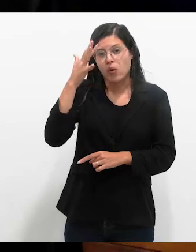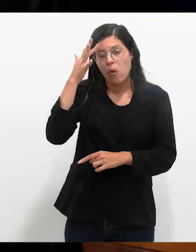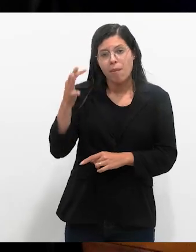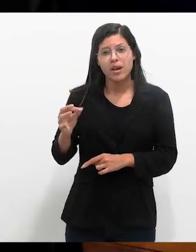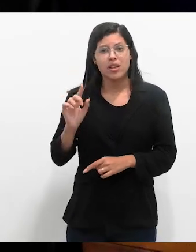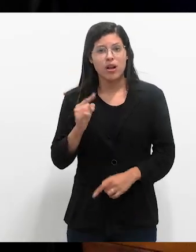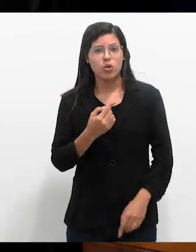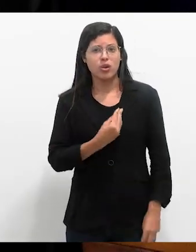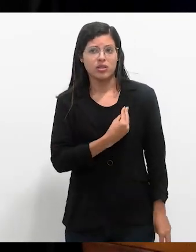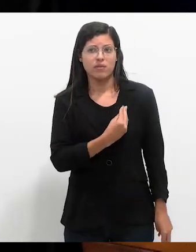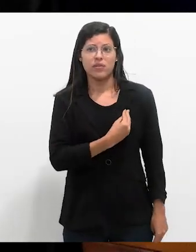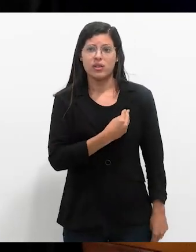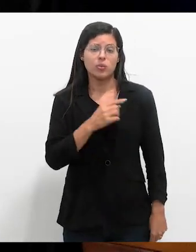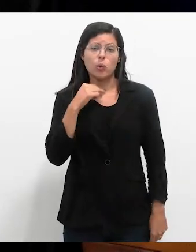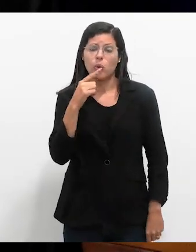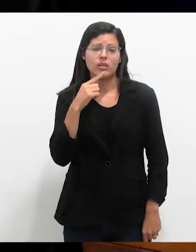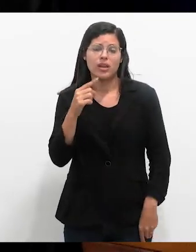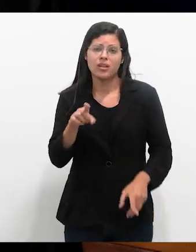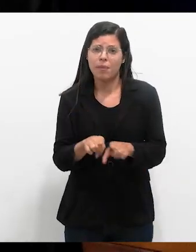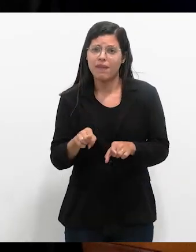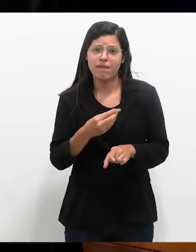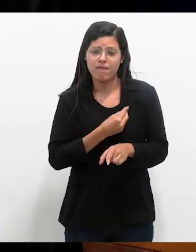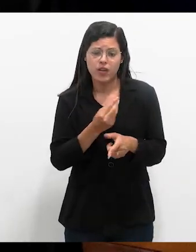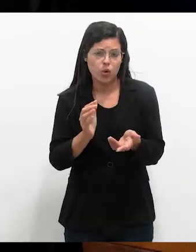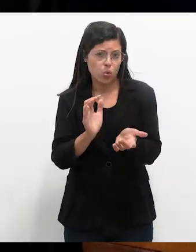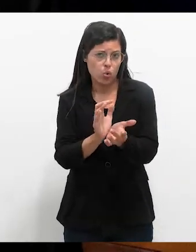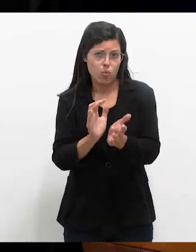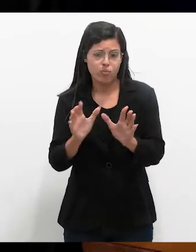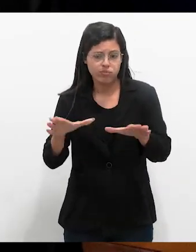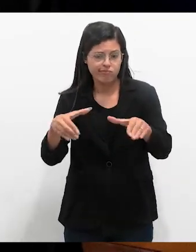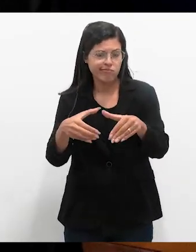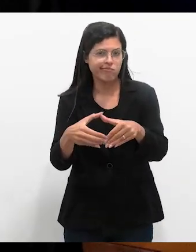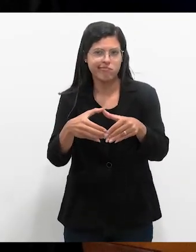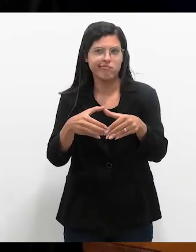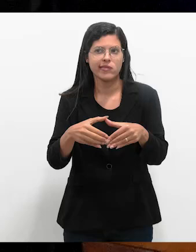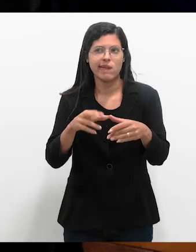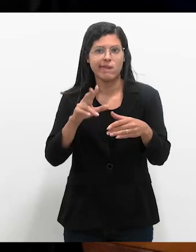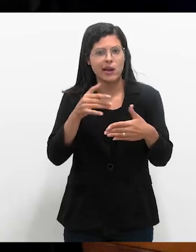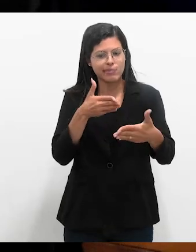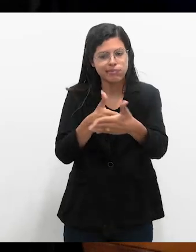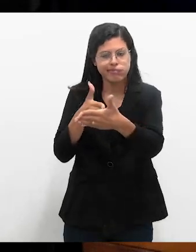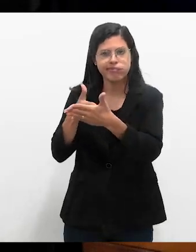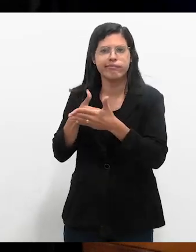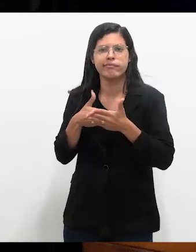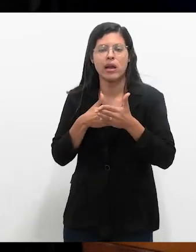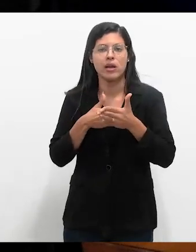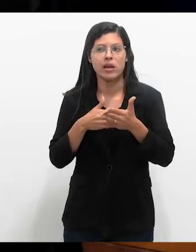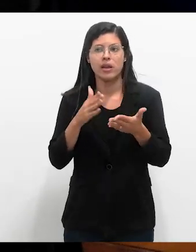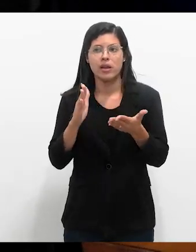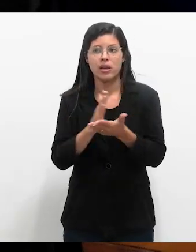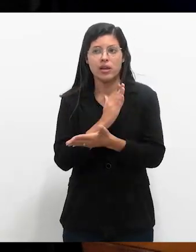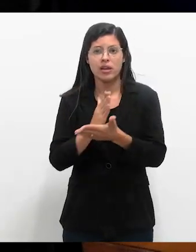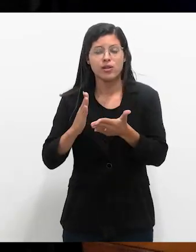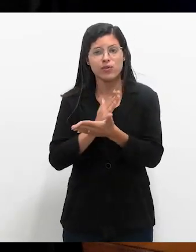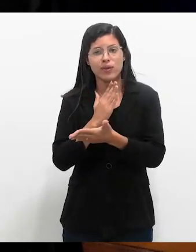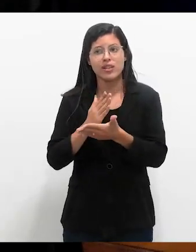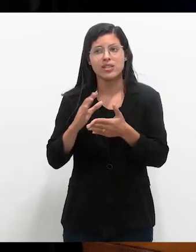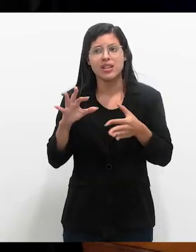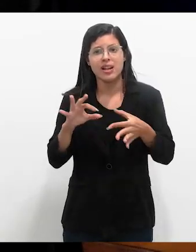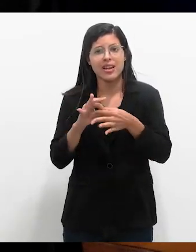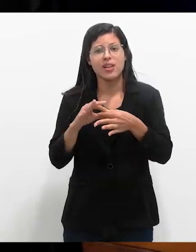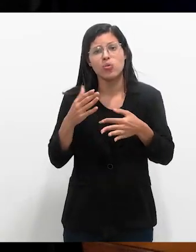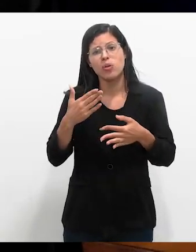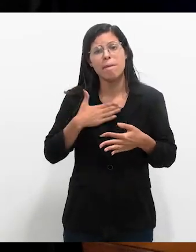gente não vai conseguir lidar em grupo. A gente vai simplesmente criar embate que muitas das vezes está em cima da